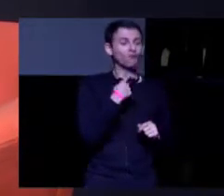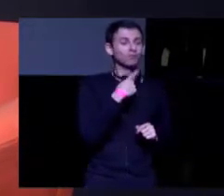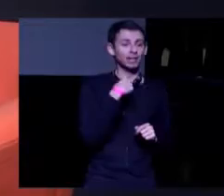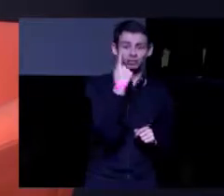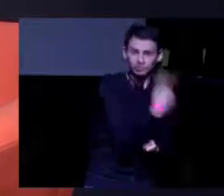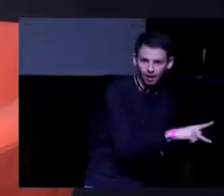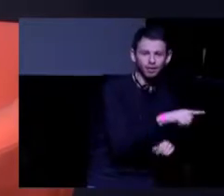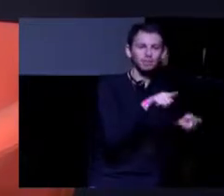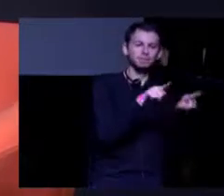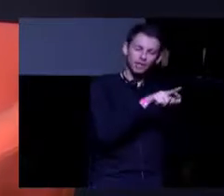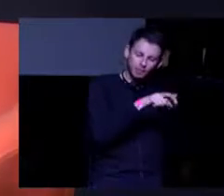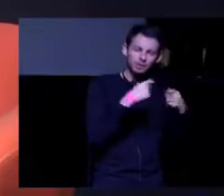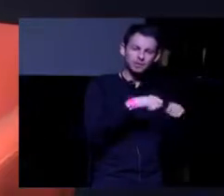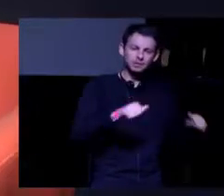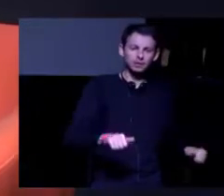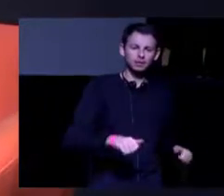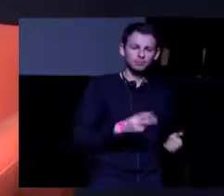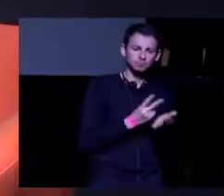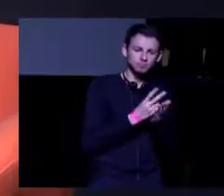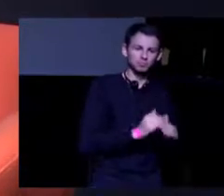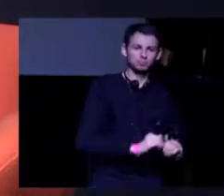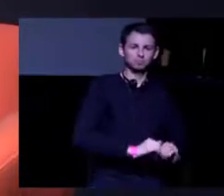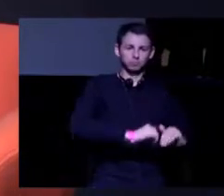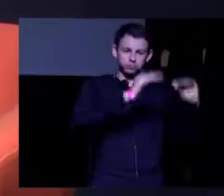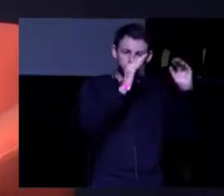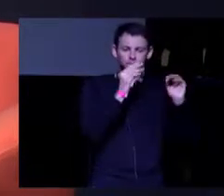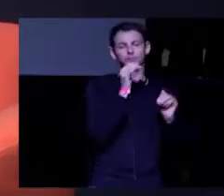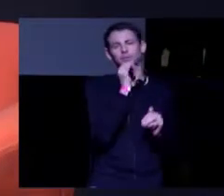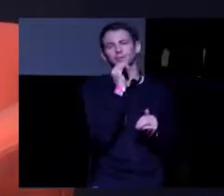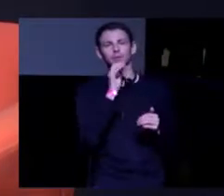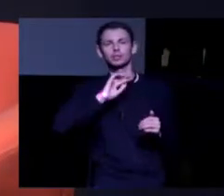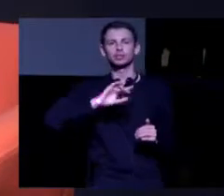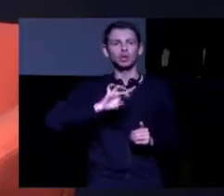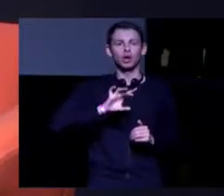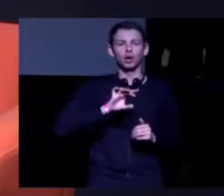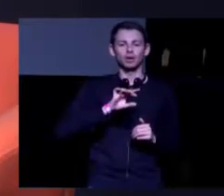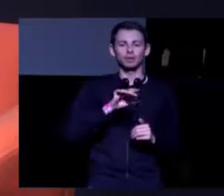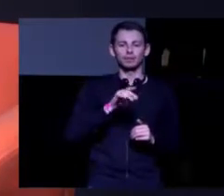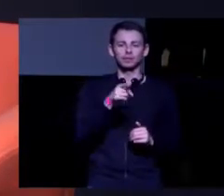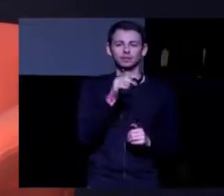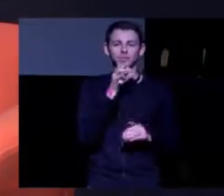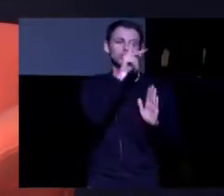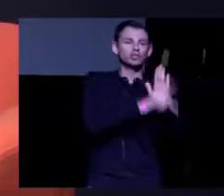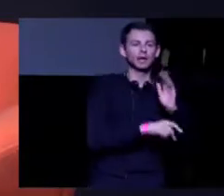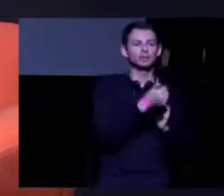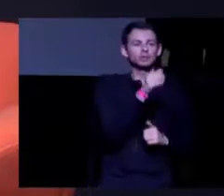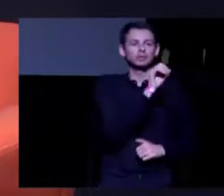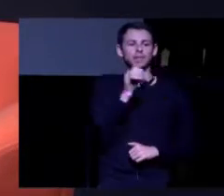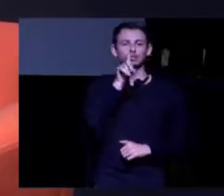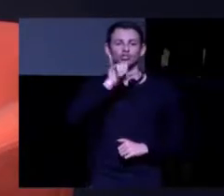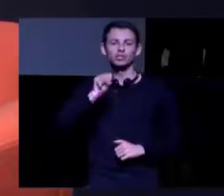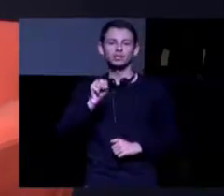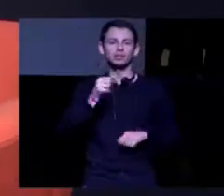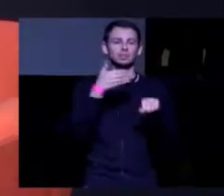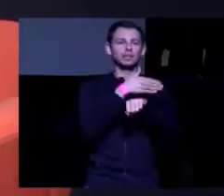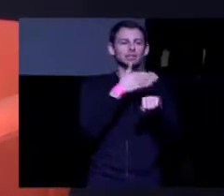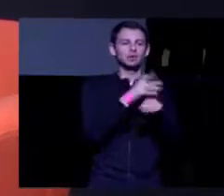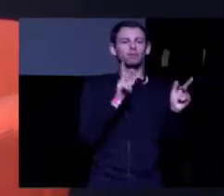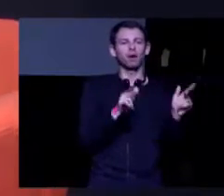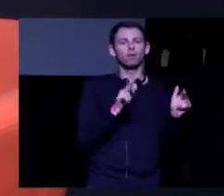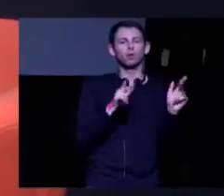achar que as 100 pessoas vão estar perto de vocês durante 100 dias fazendo exatamente a mesma coisa, porque pode ser que elas queiram coisas diferentes,